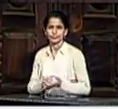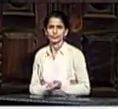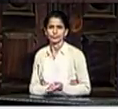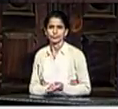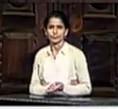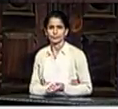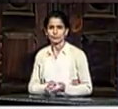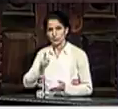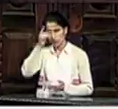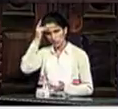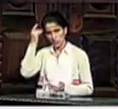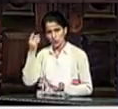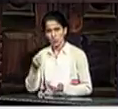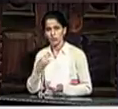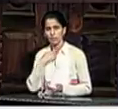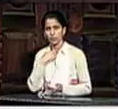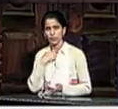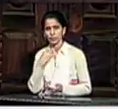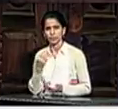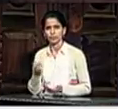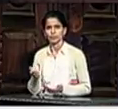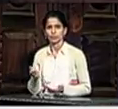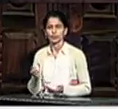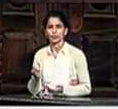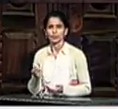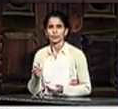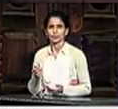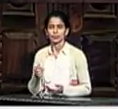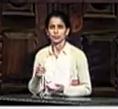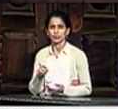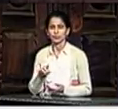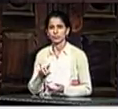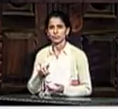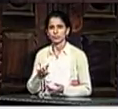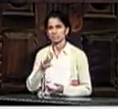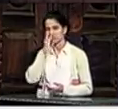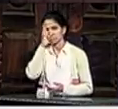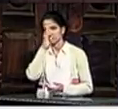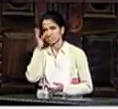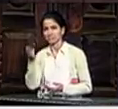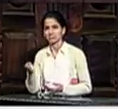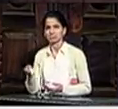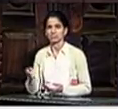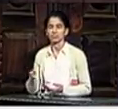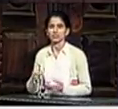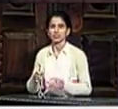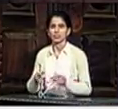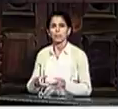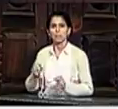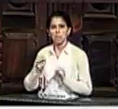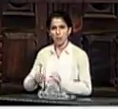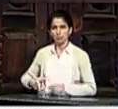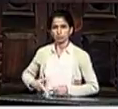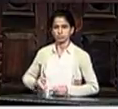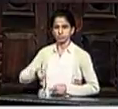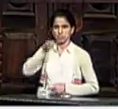Uma pessoa não pode se alcoolizar e ir discutir com o deputado metendo a mão numa arma.